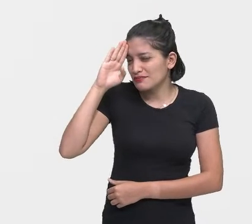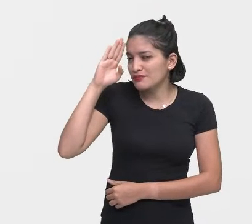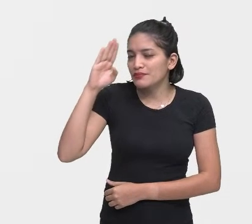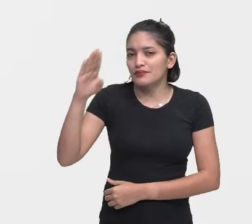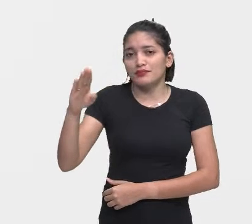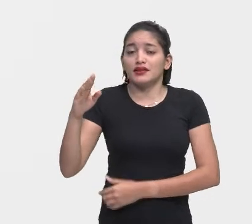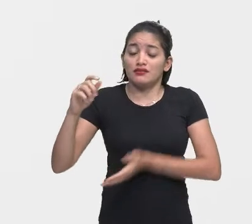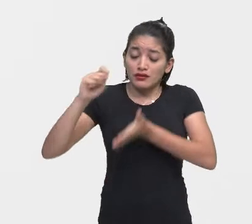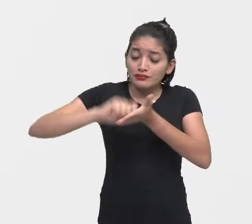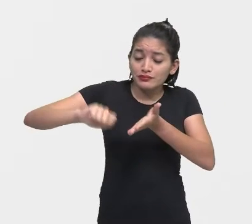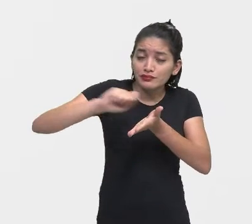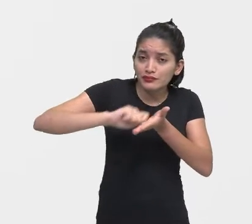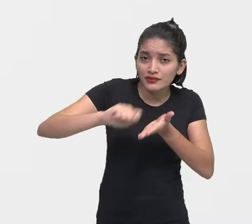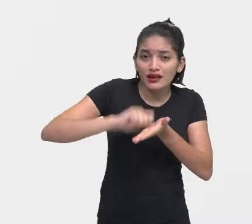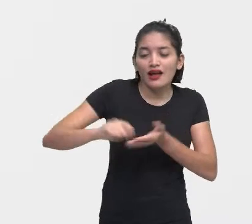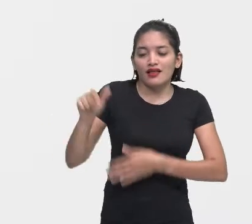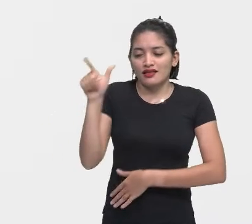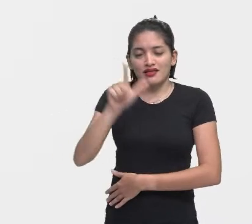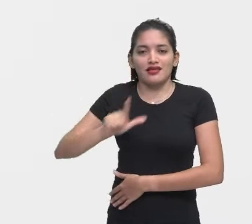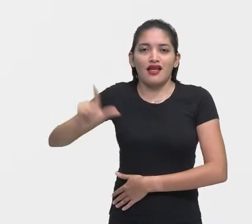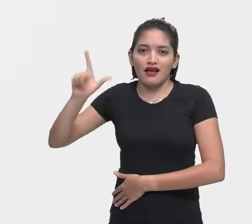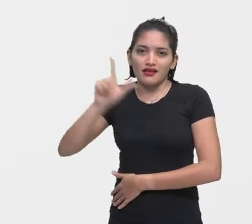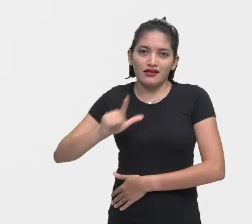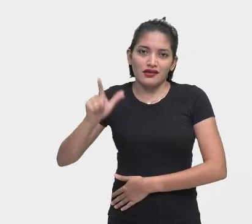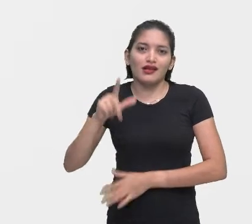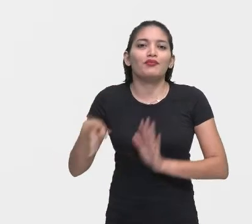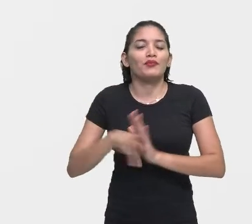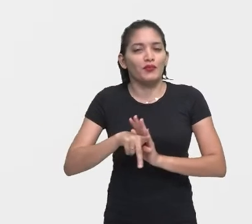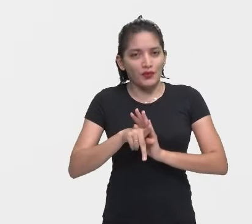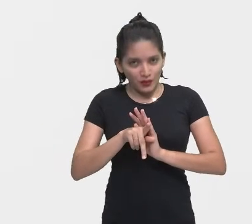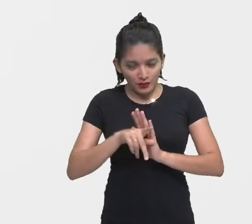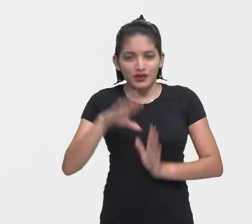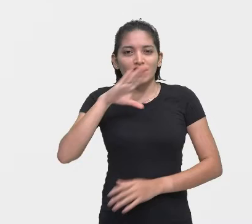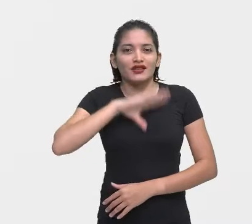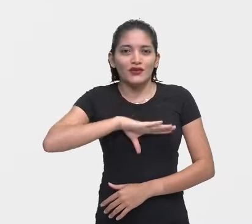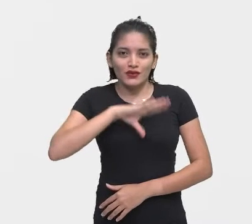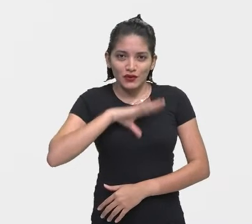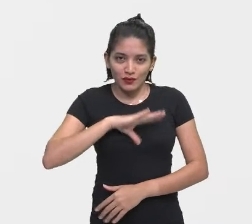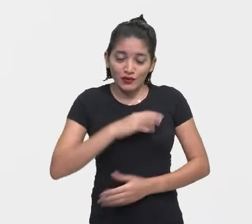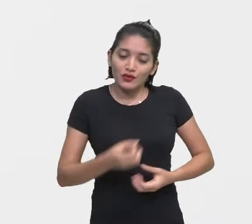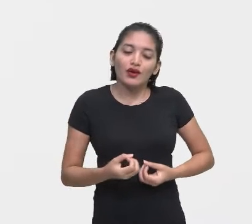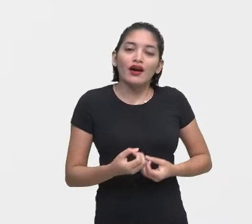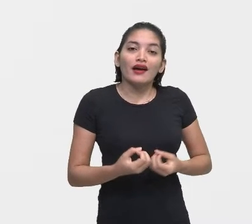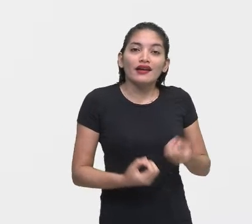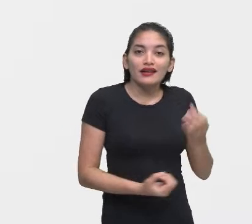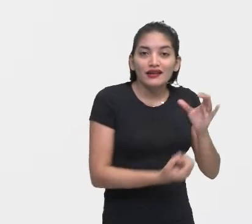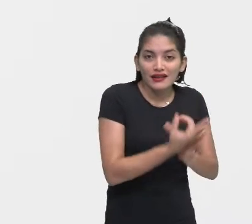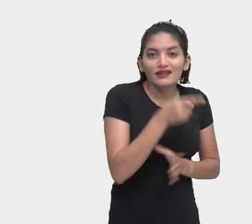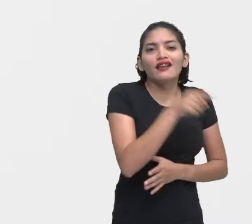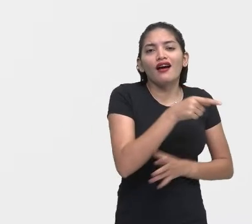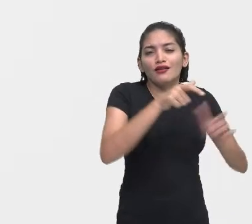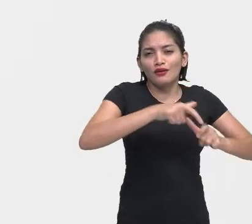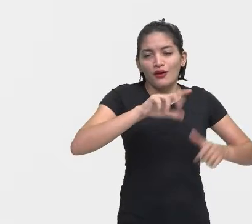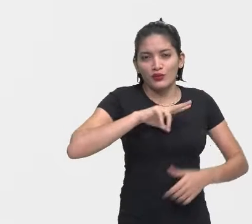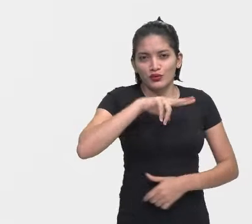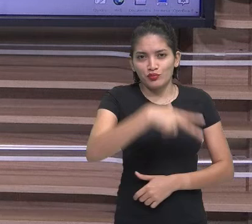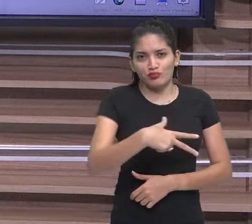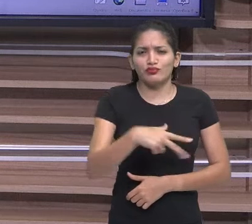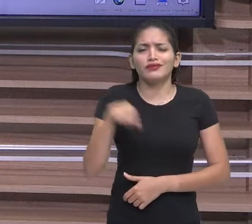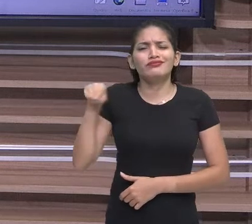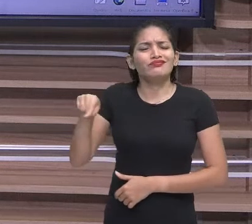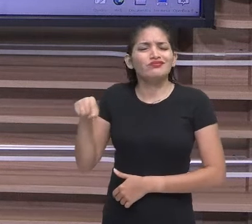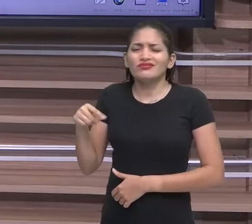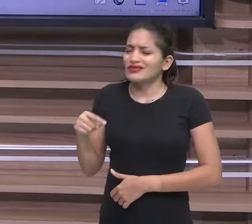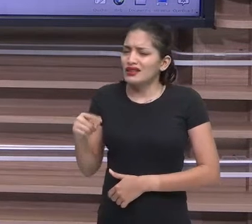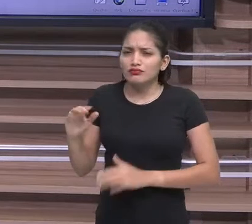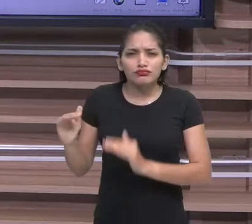principal escritor da literatura de língua portuguesa produzida em Portugal. É um dos maiores